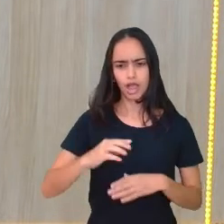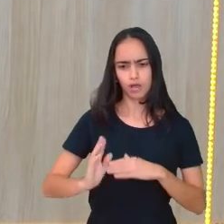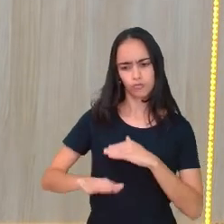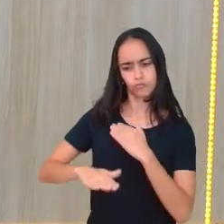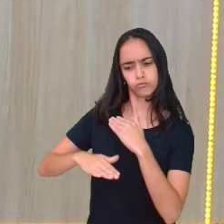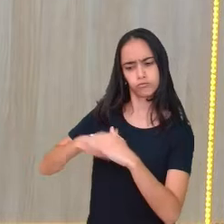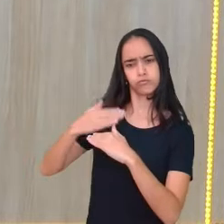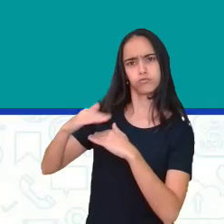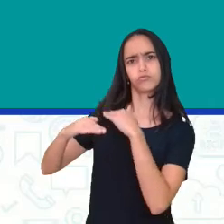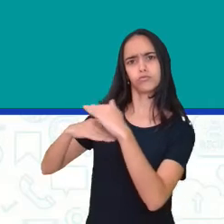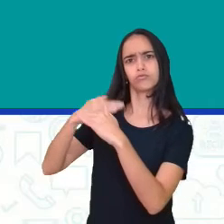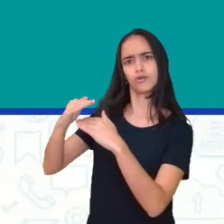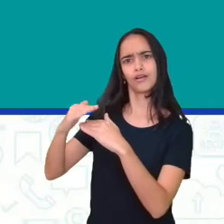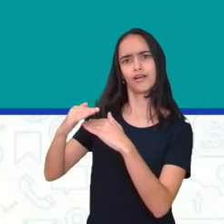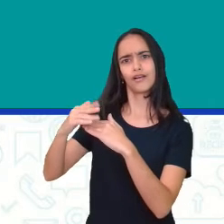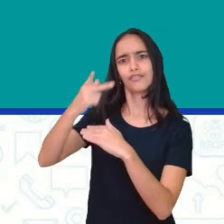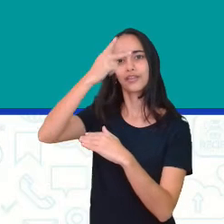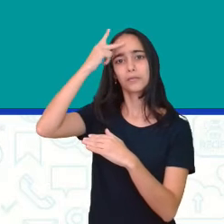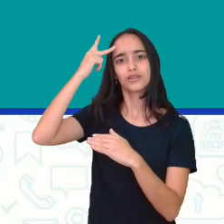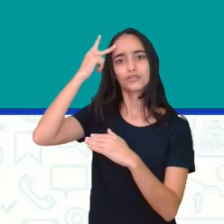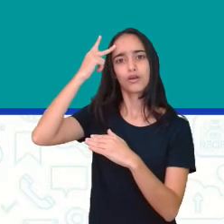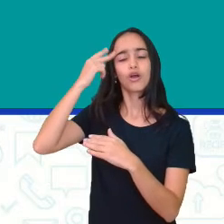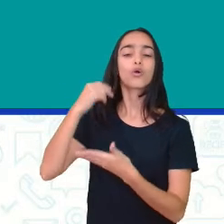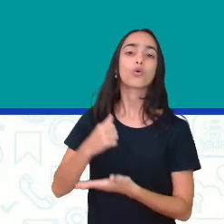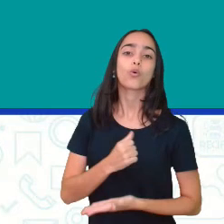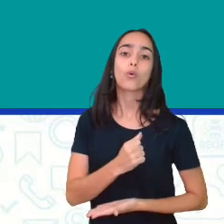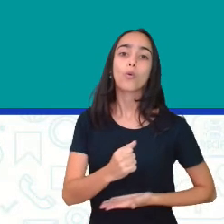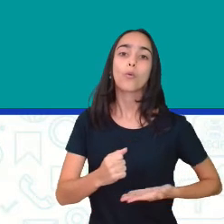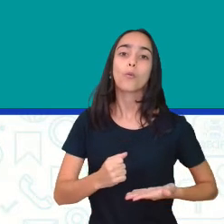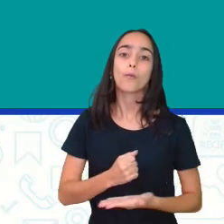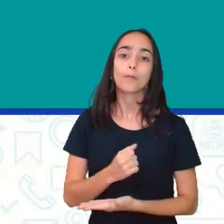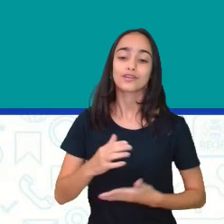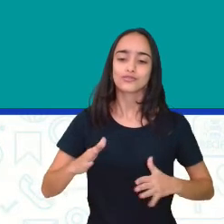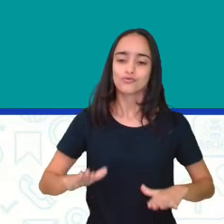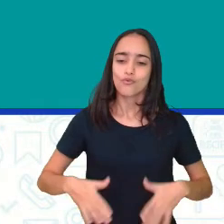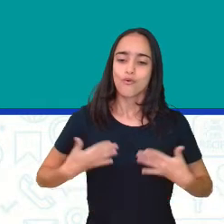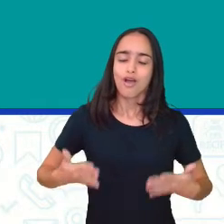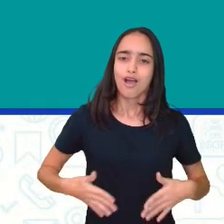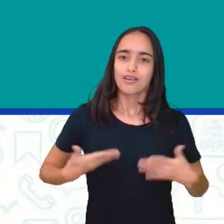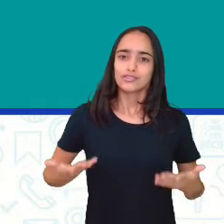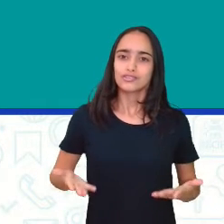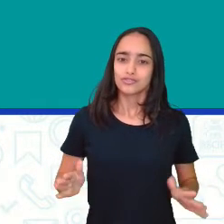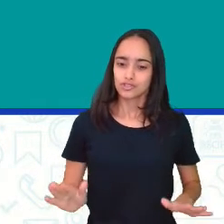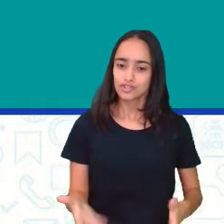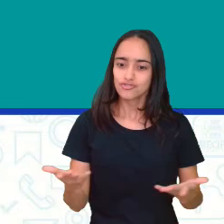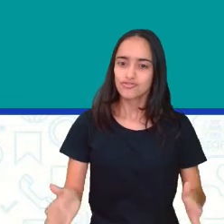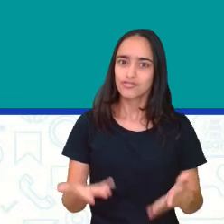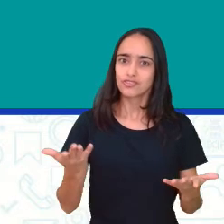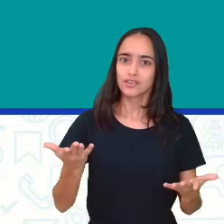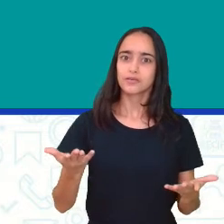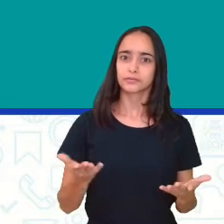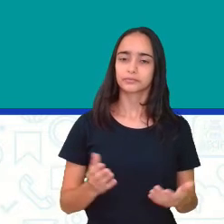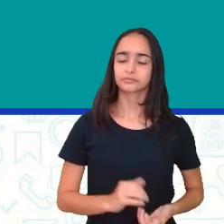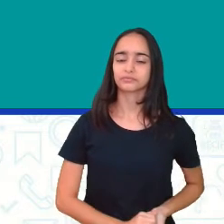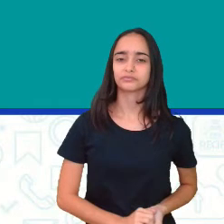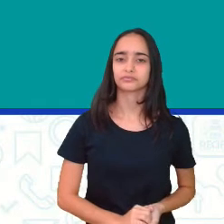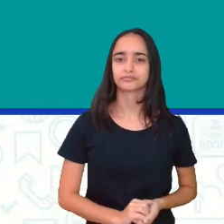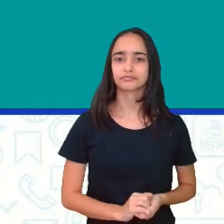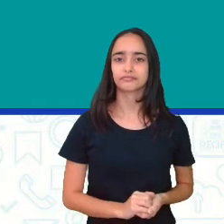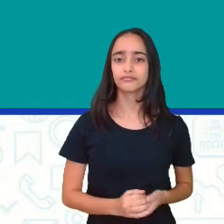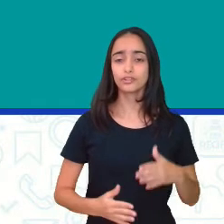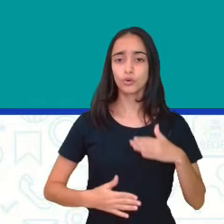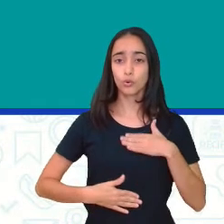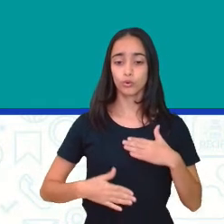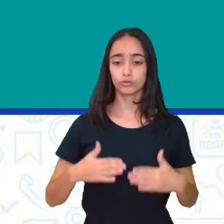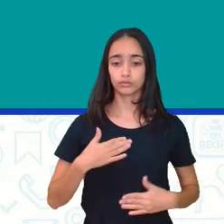aí, com base no aumento gradual dos estímulos aplicados para tirar o organismo aí da